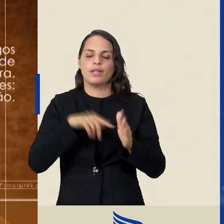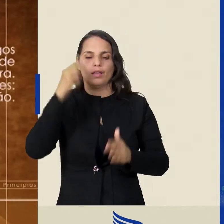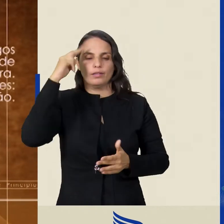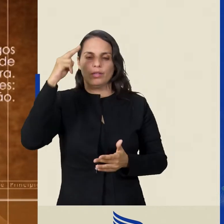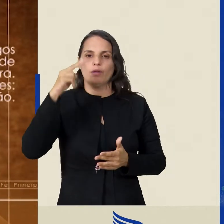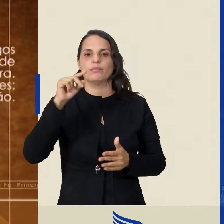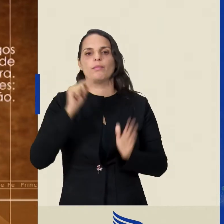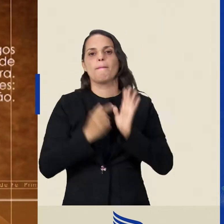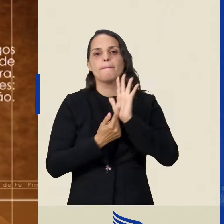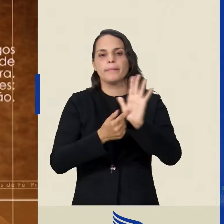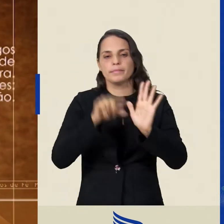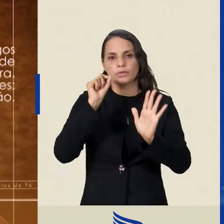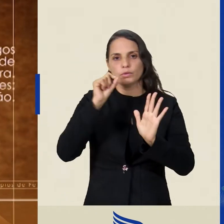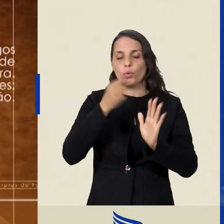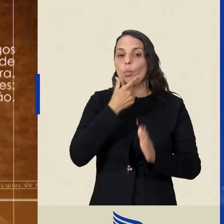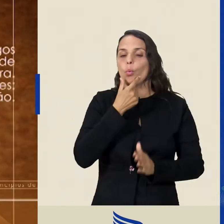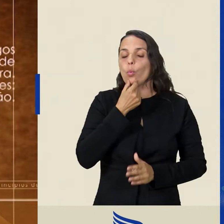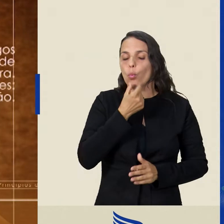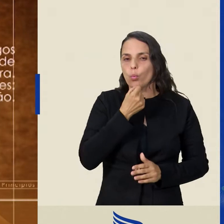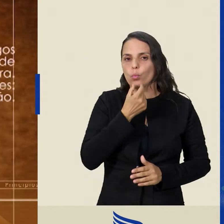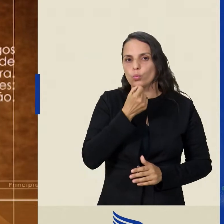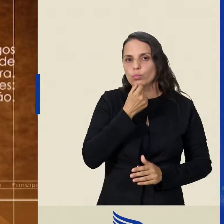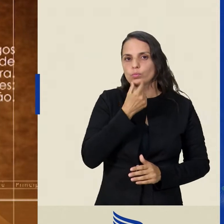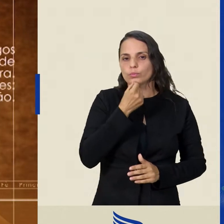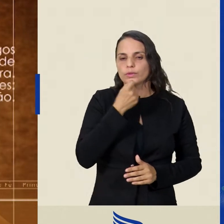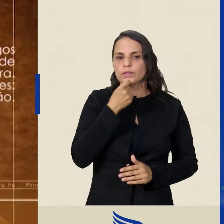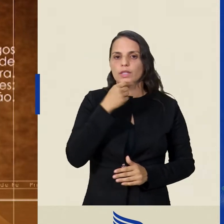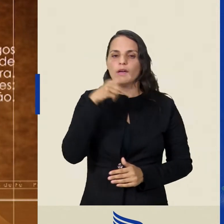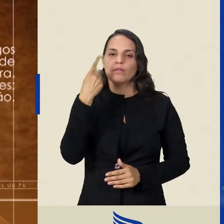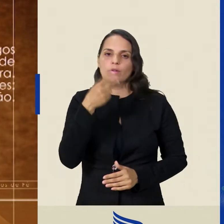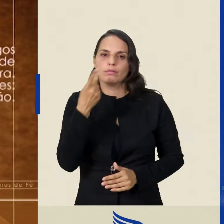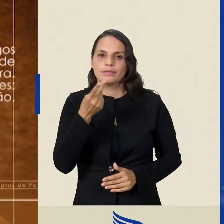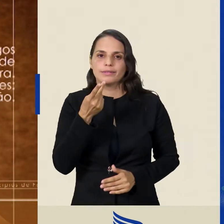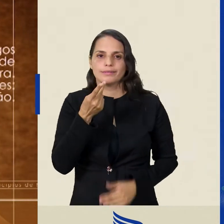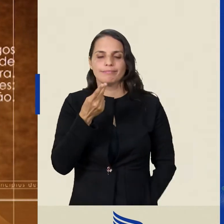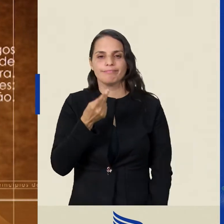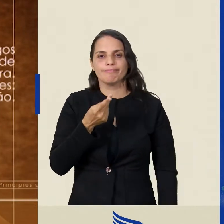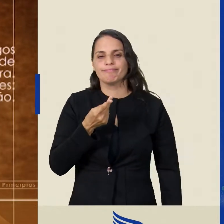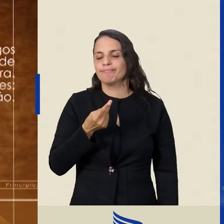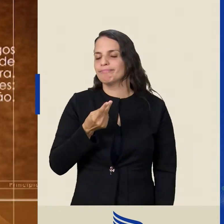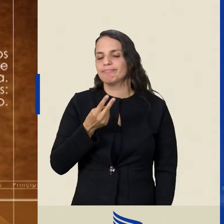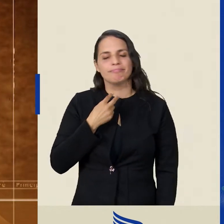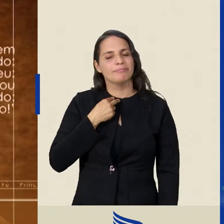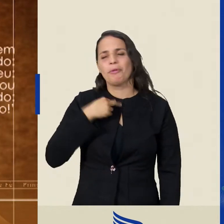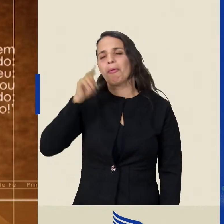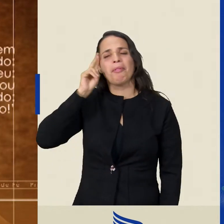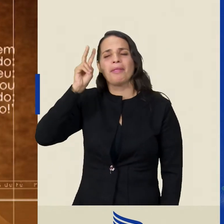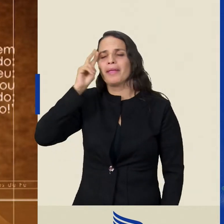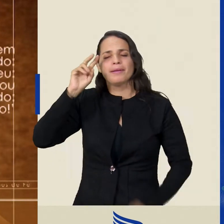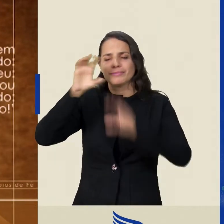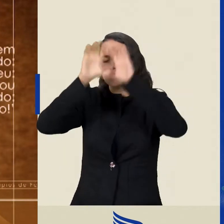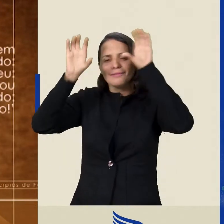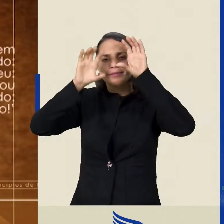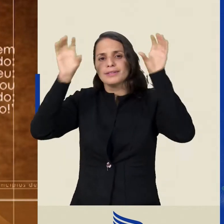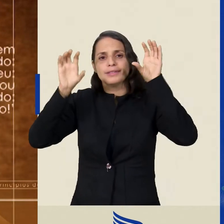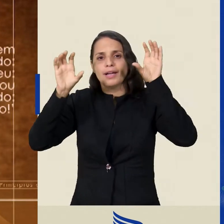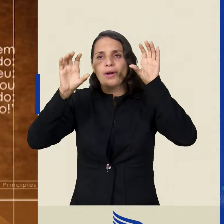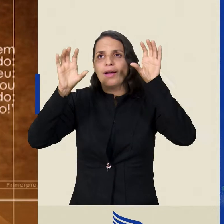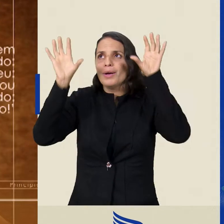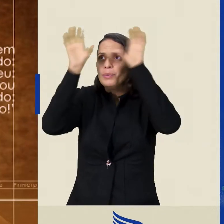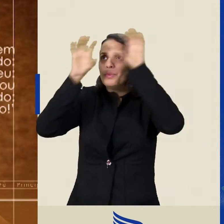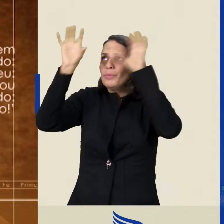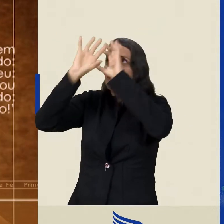Suas palavras finais foram as seguintes: "Não posso me lembrar da visão. Ela se foi de